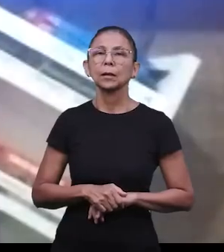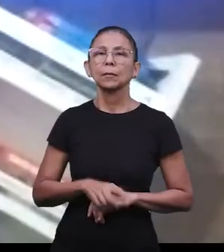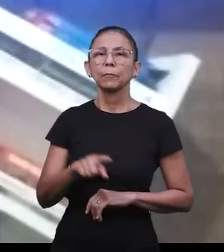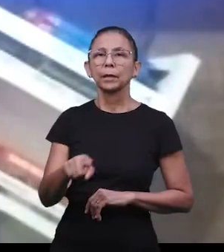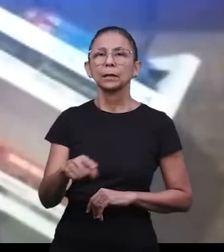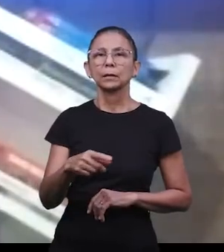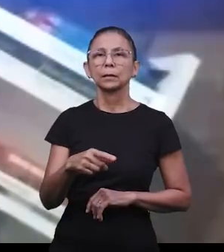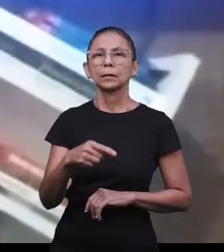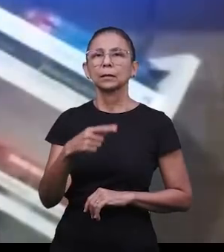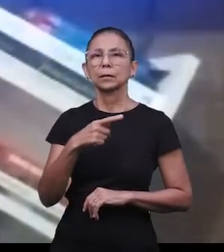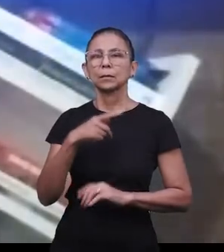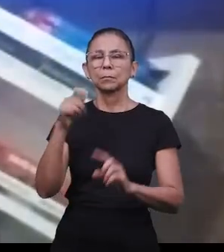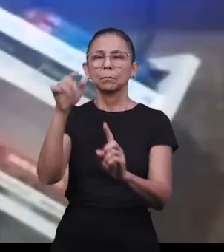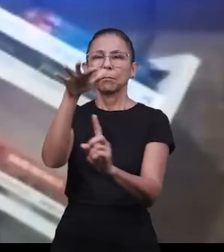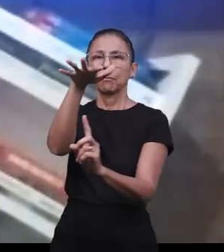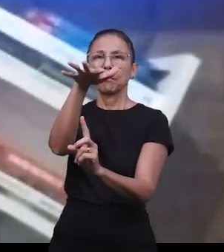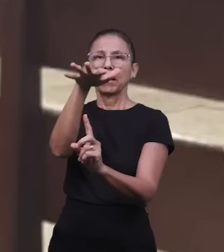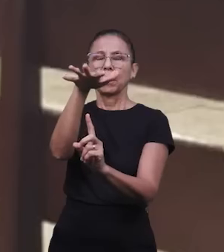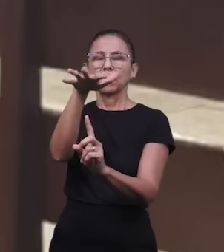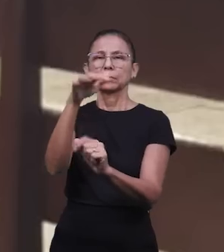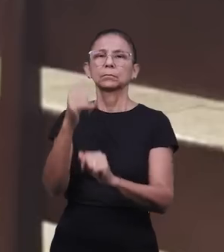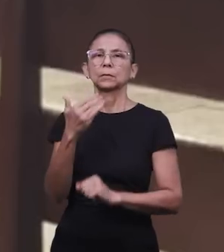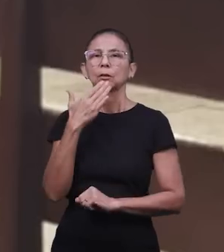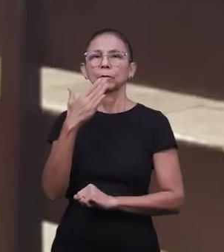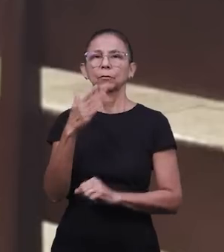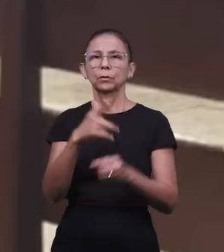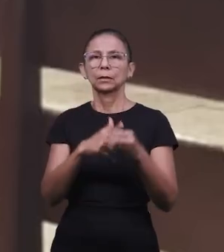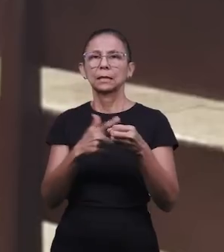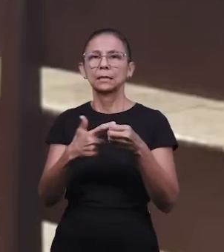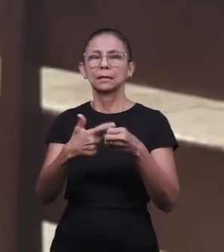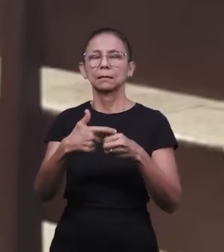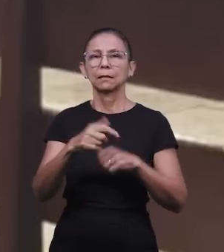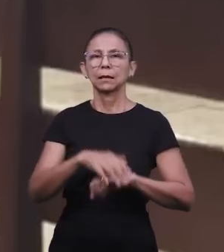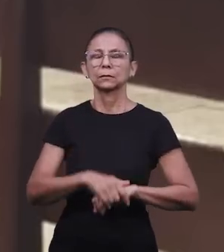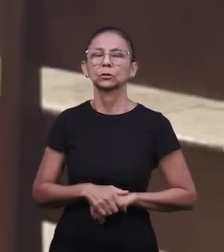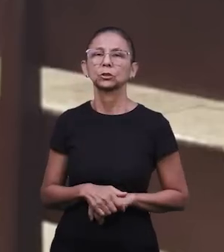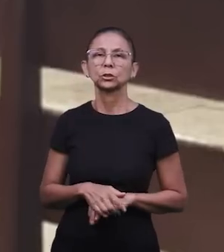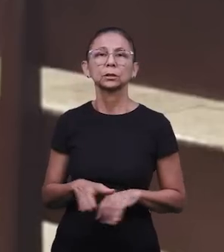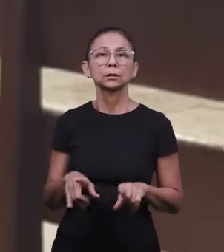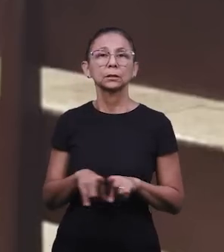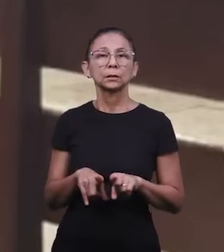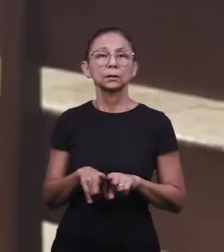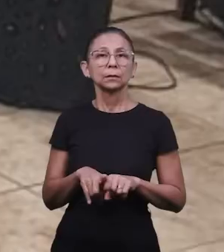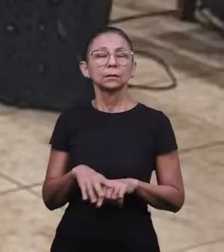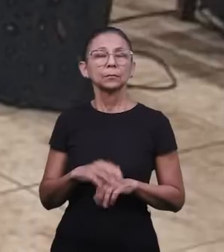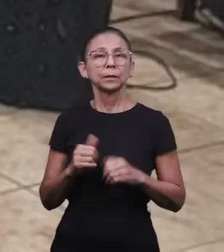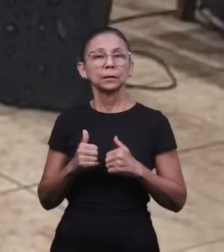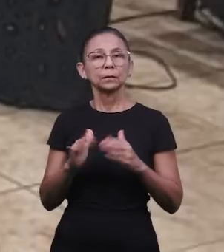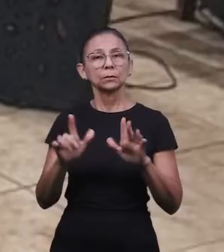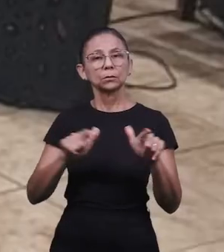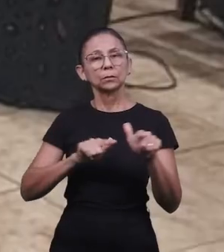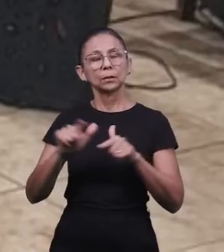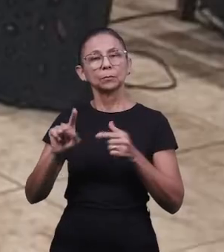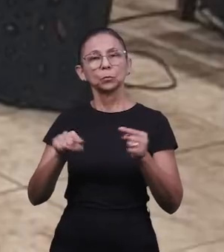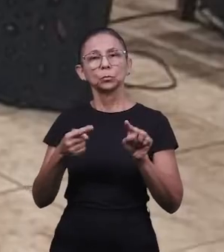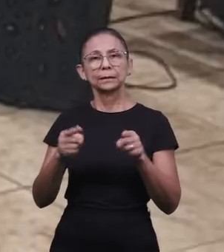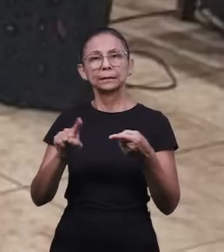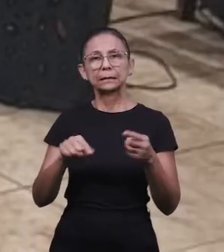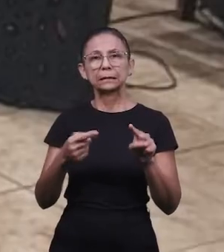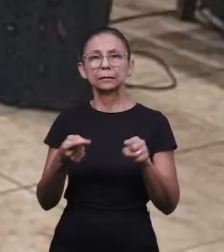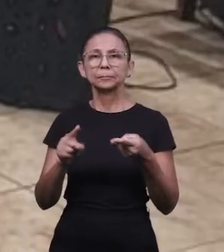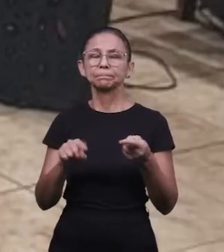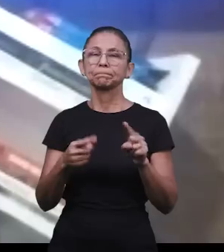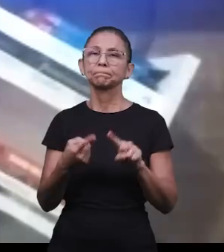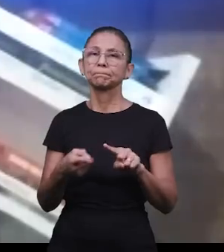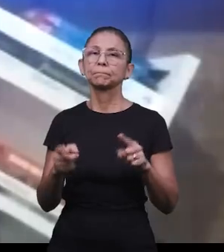sobre a nossa cidade. Tivemos também o culto de abertura da igreja do Ano Bom, onde foi iniciado um trabalho de musicalização para a glória do